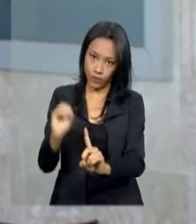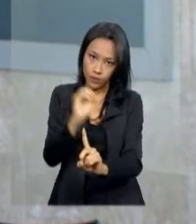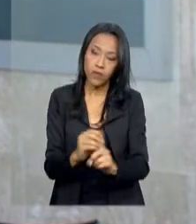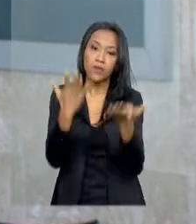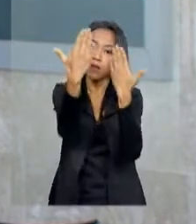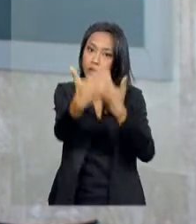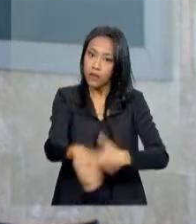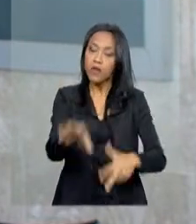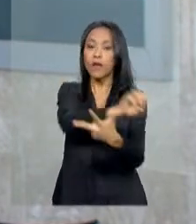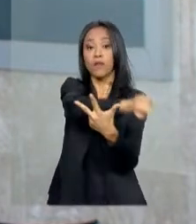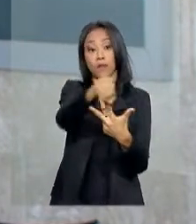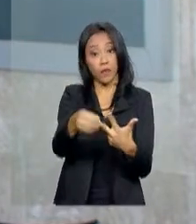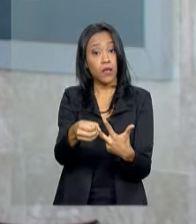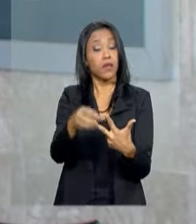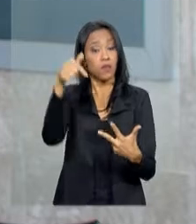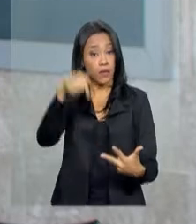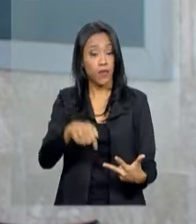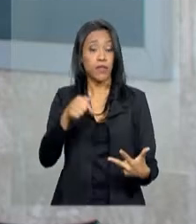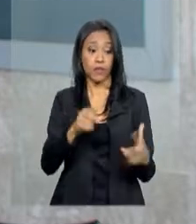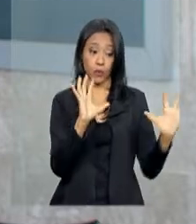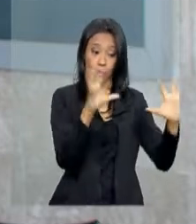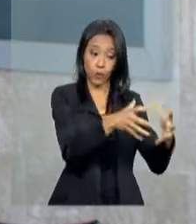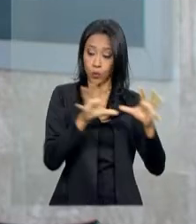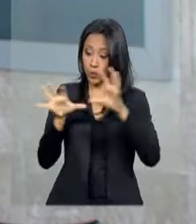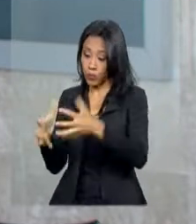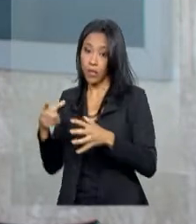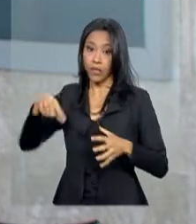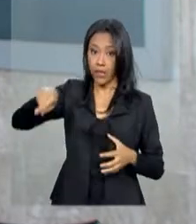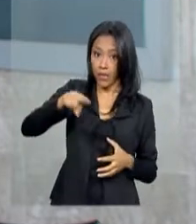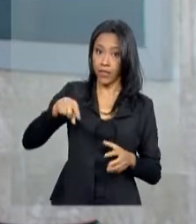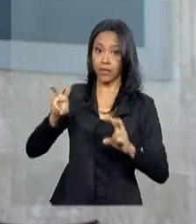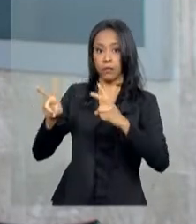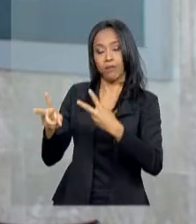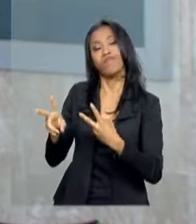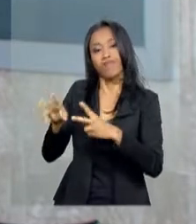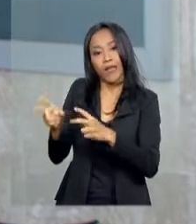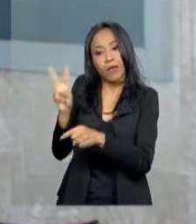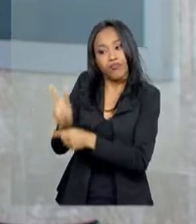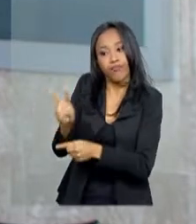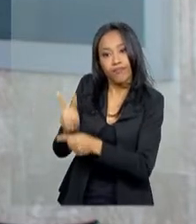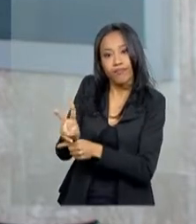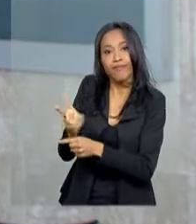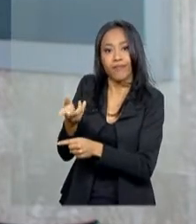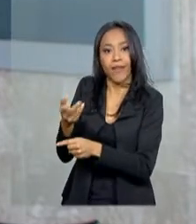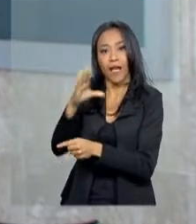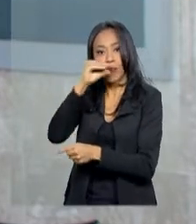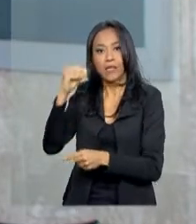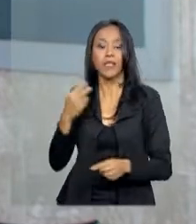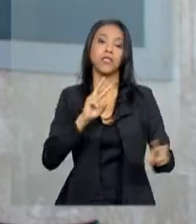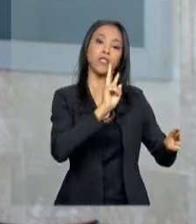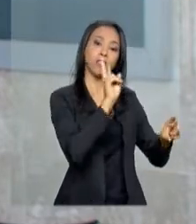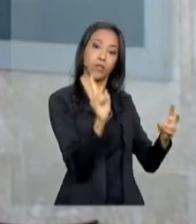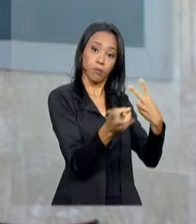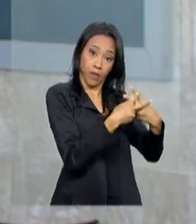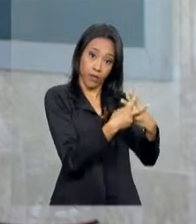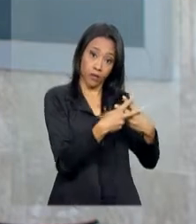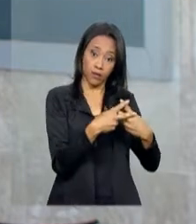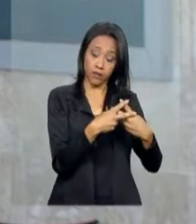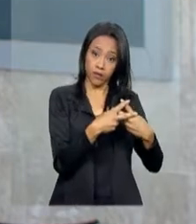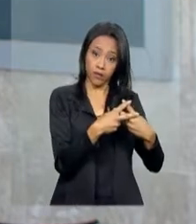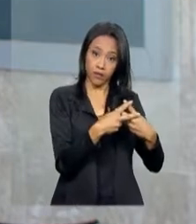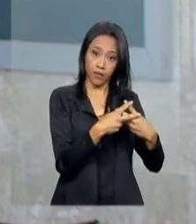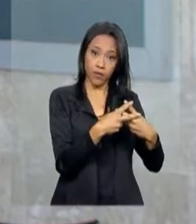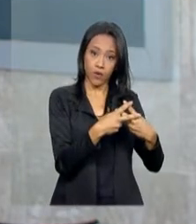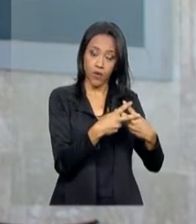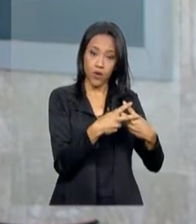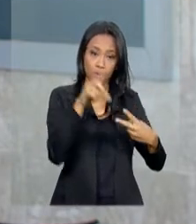nacional do ensino médio enem para esses grupos que estão nessas unidades prisionais e socioeducativas acontece do dia 18 o dono